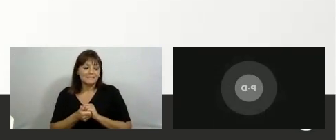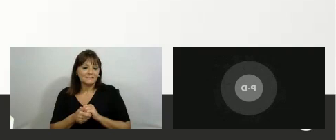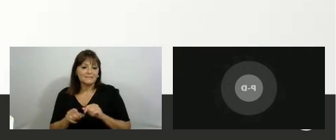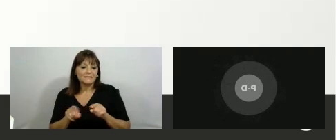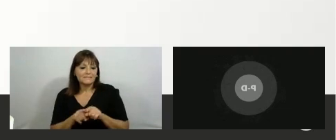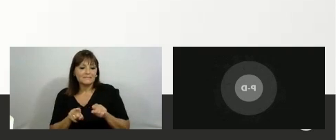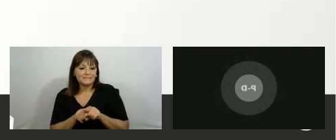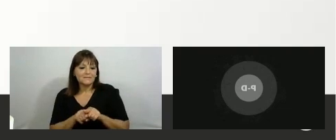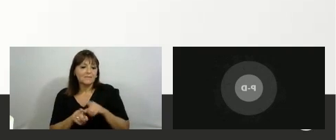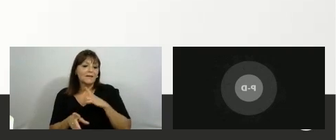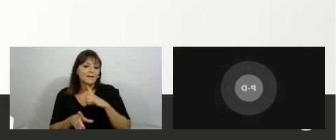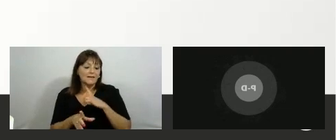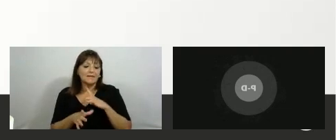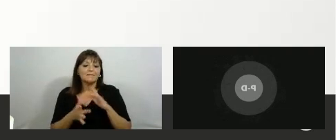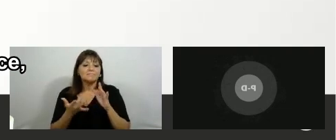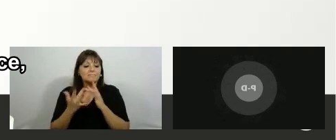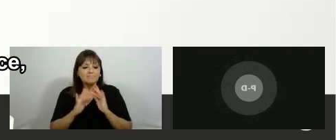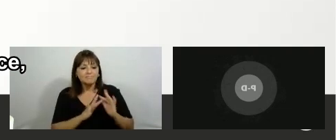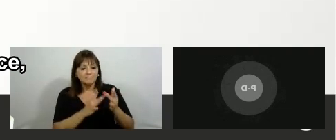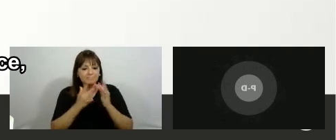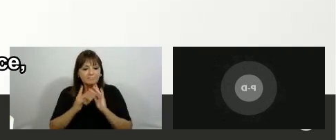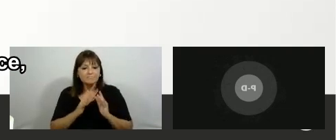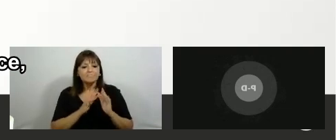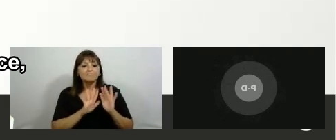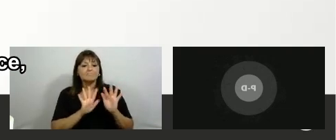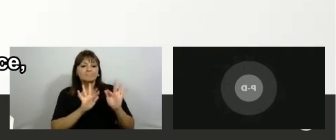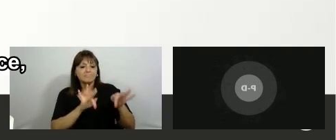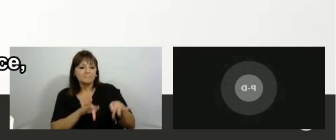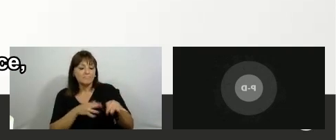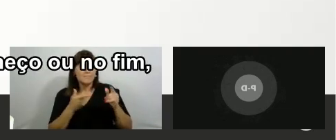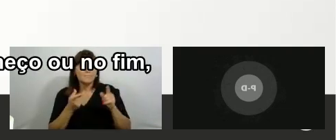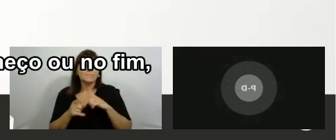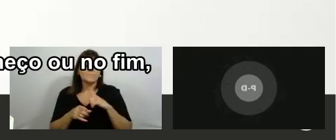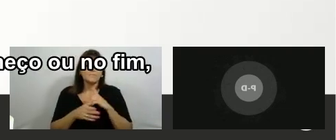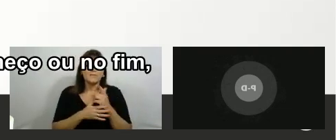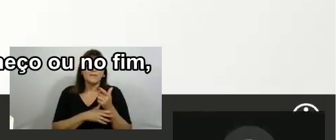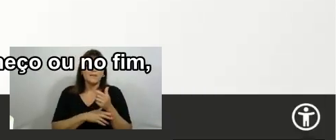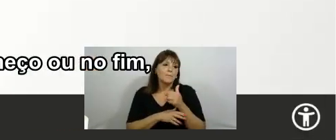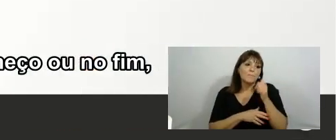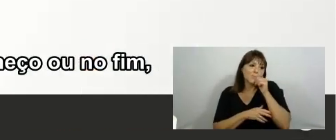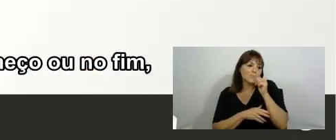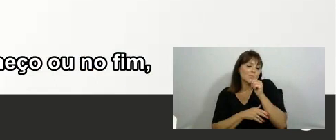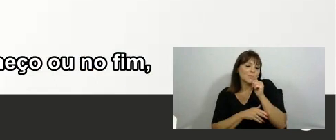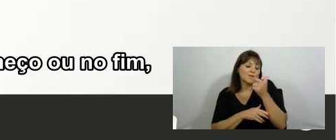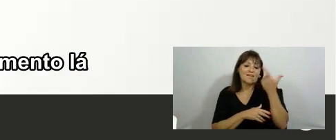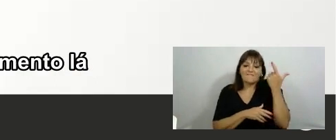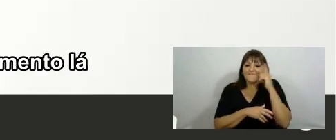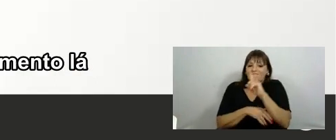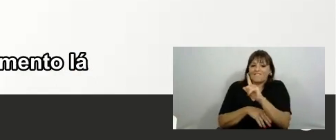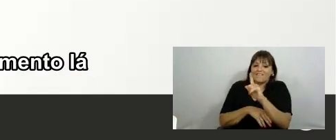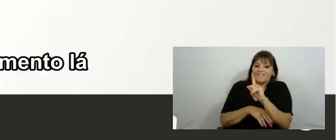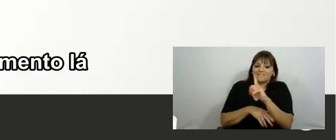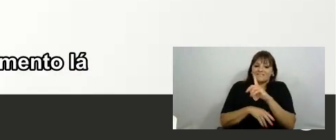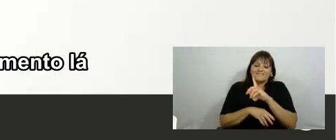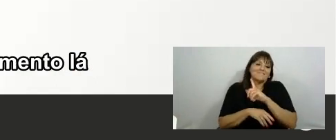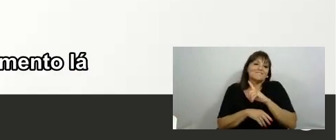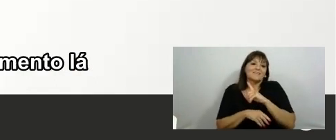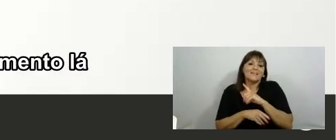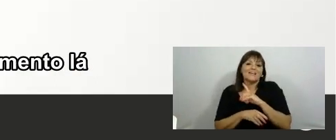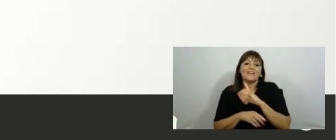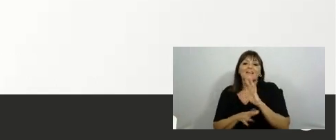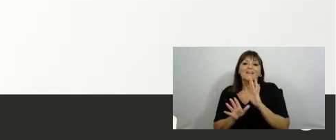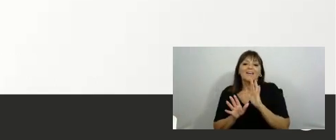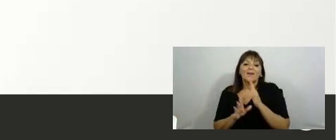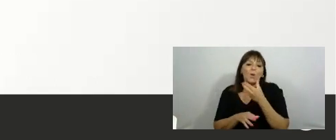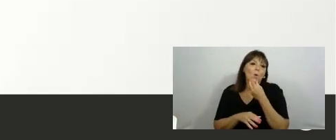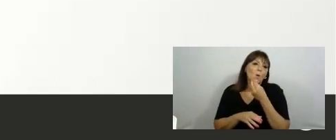final, assim, né? O bem vence, a mocinha, o herói vence. Sempre tem um casamento, no começo ou no fim. Eu não sei se vai ter um casamento